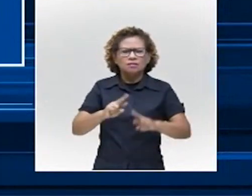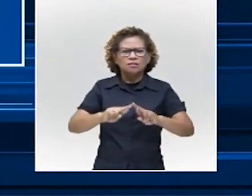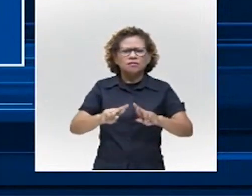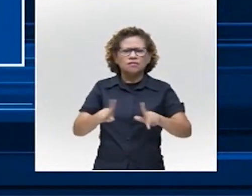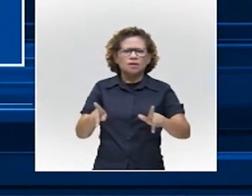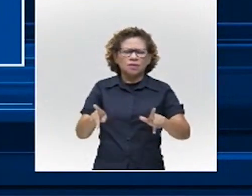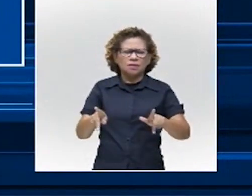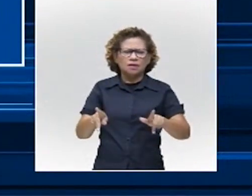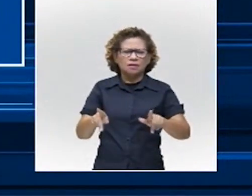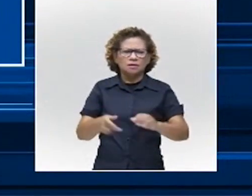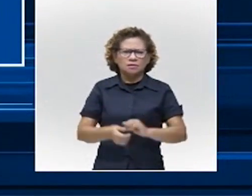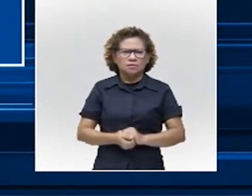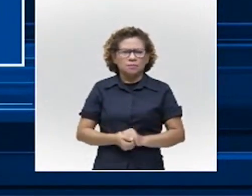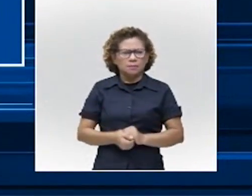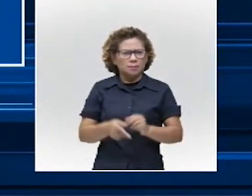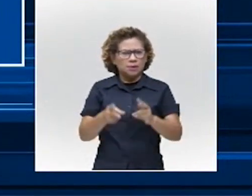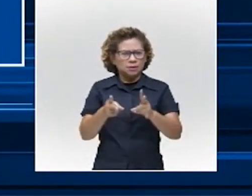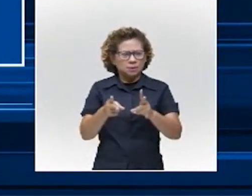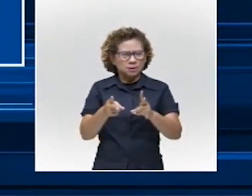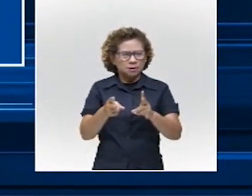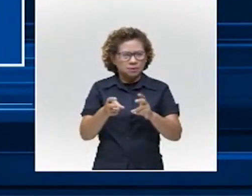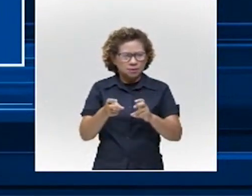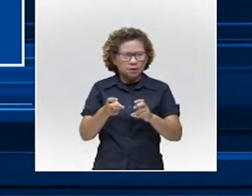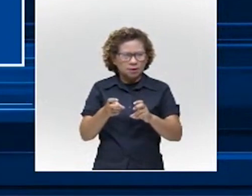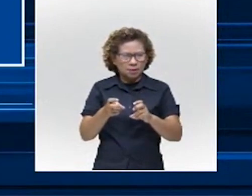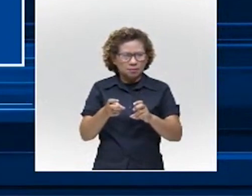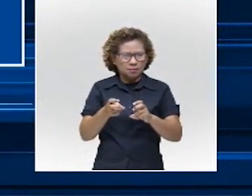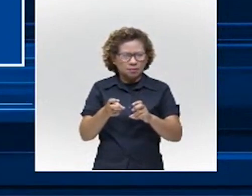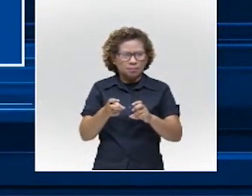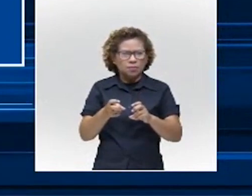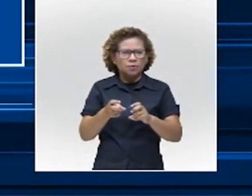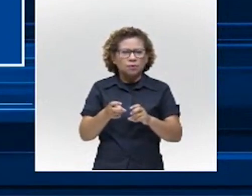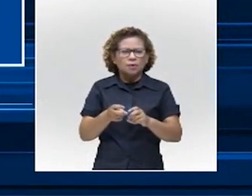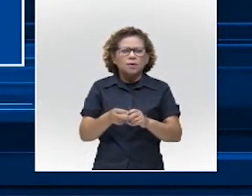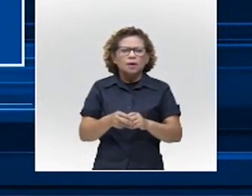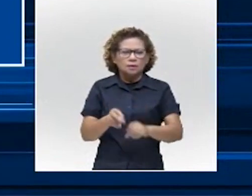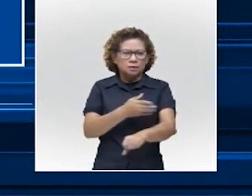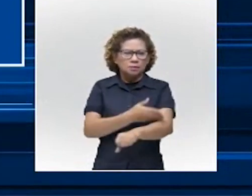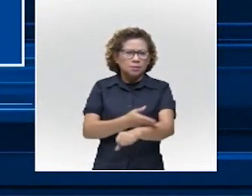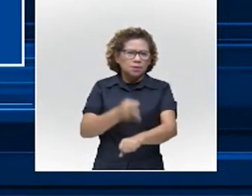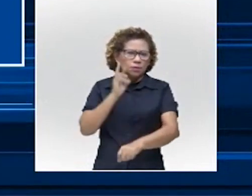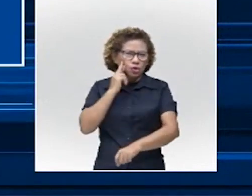essas imagens, né, todas essas partes estão aqui